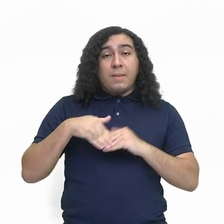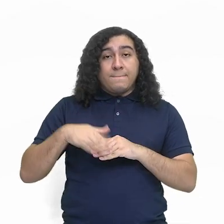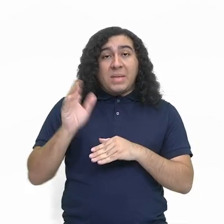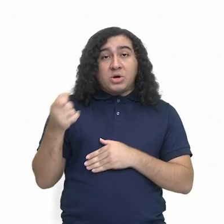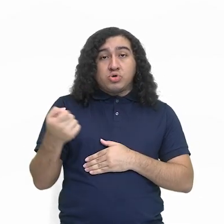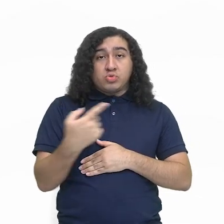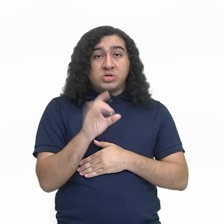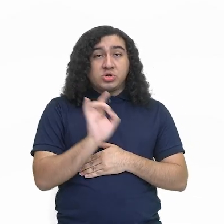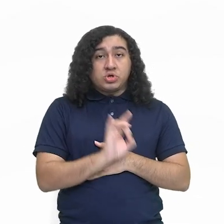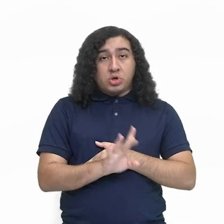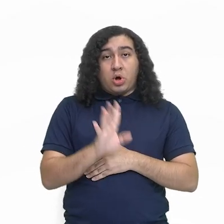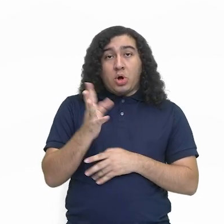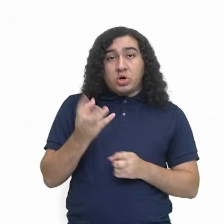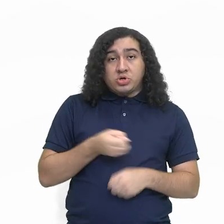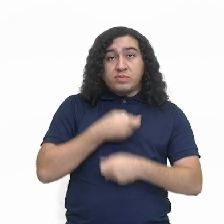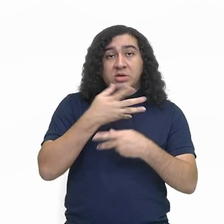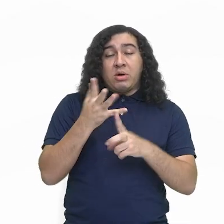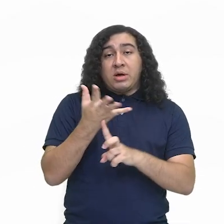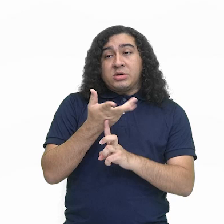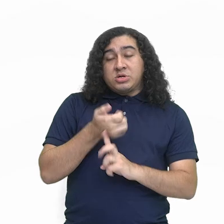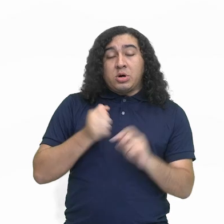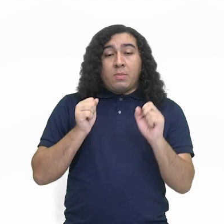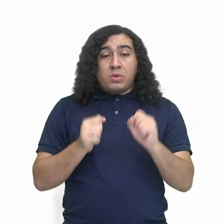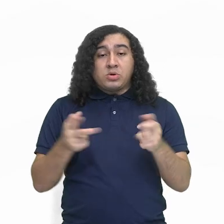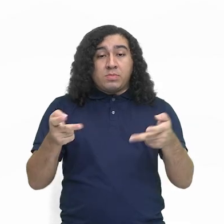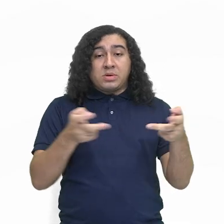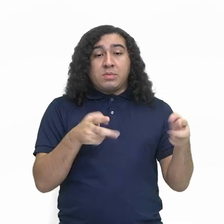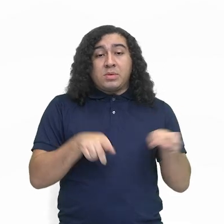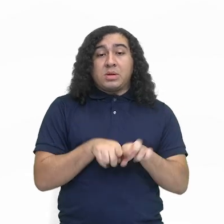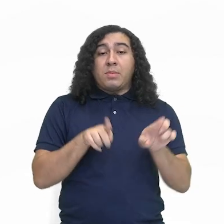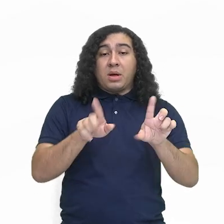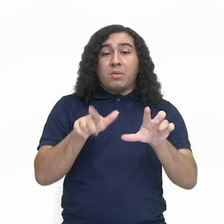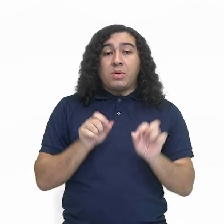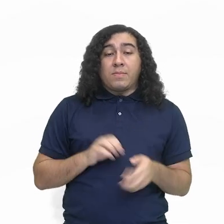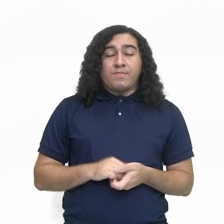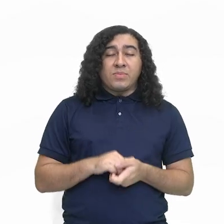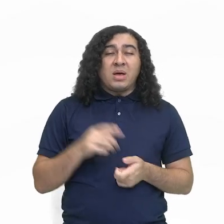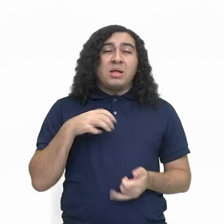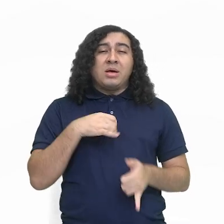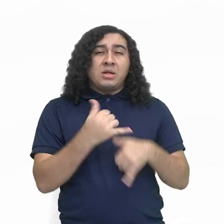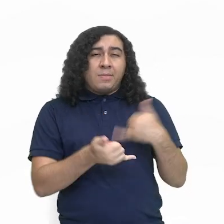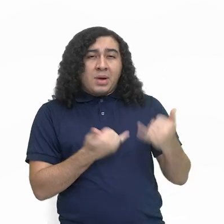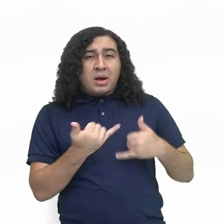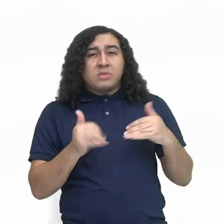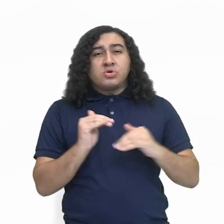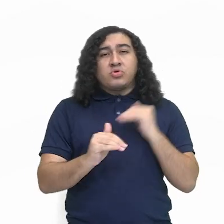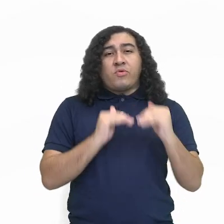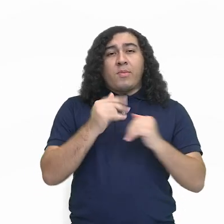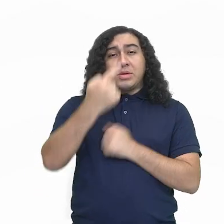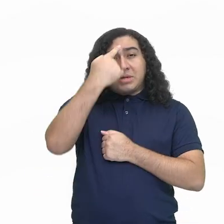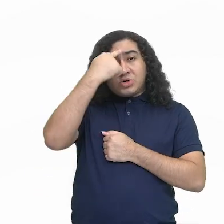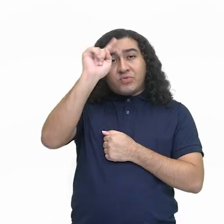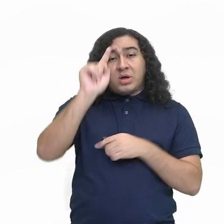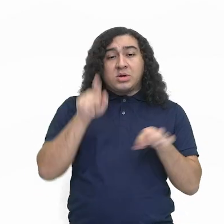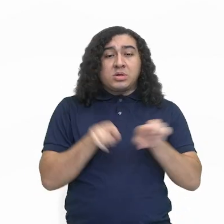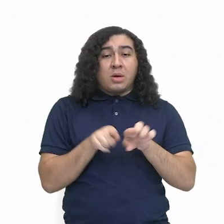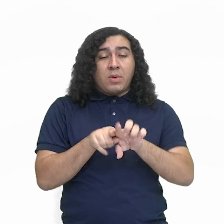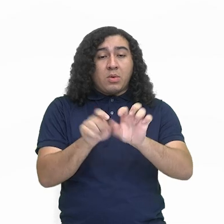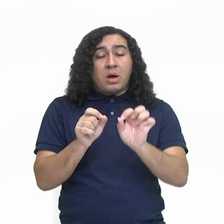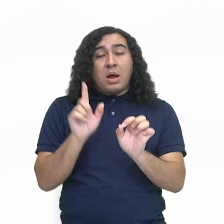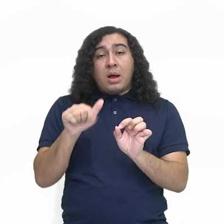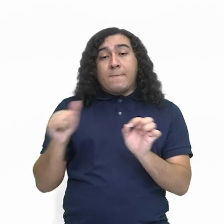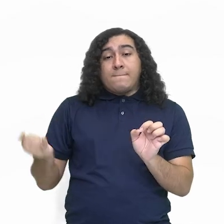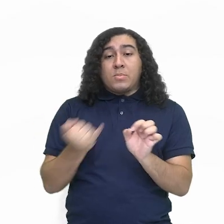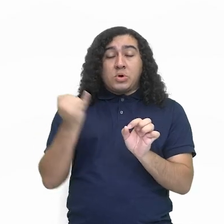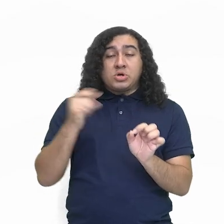vai além da expressão artística, podendo ser vista como entretenimento, desenvolvimento da criatividade e também ela é